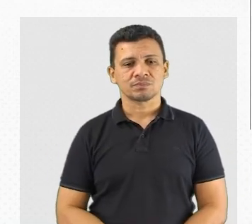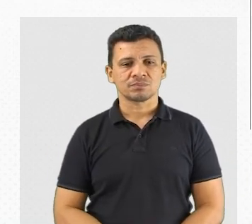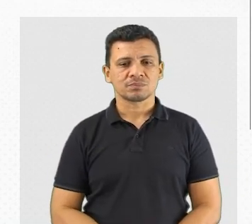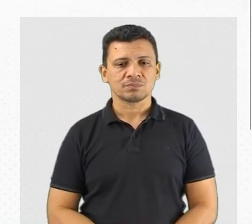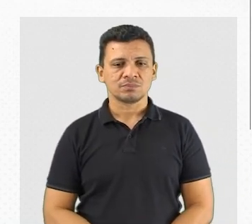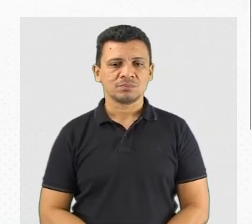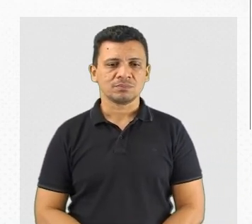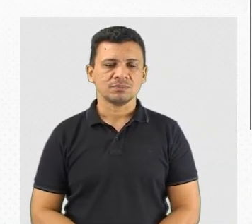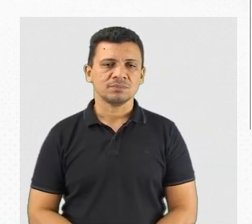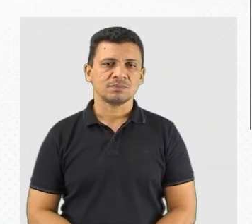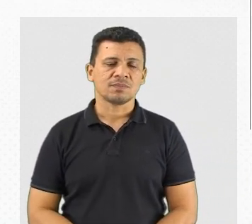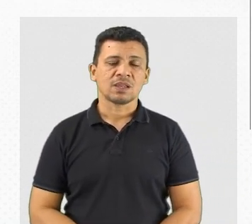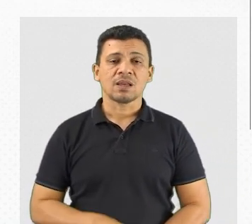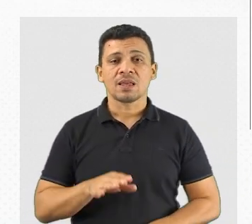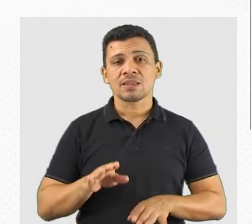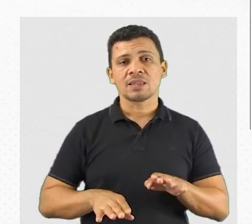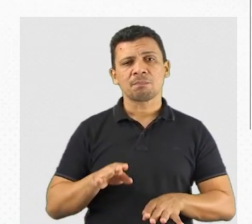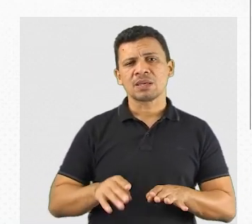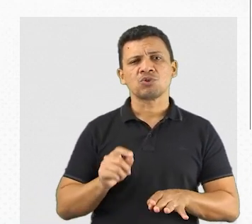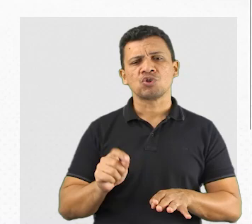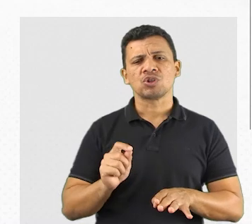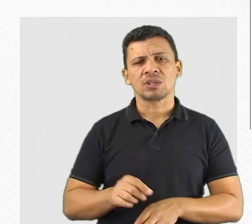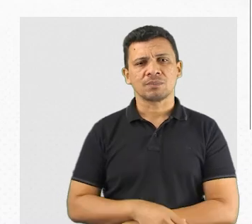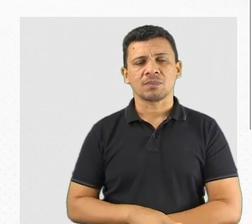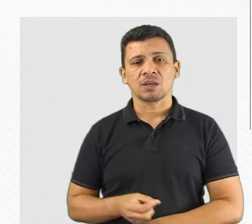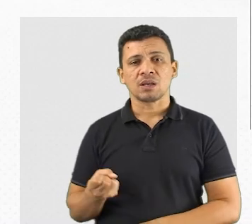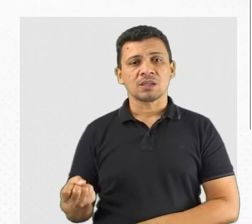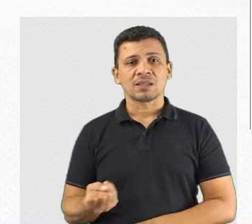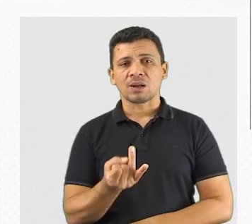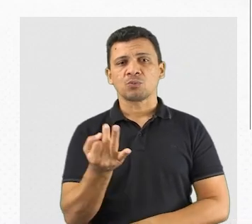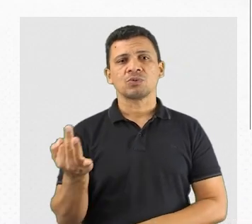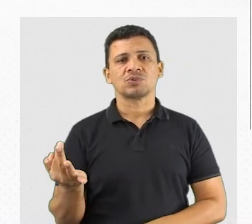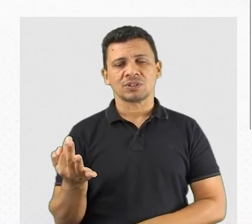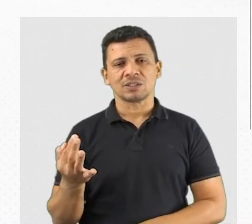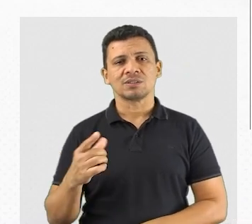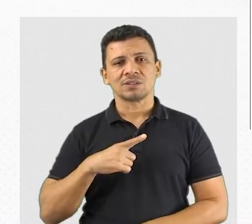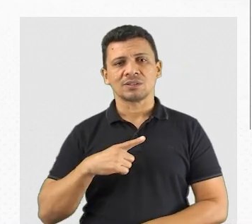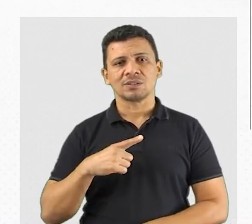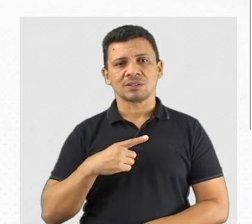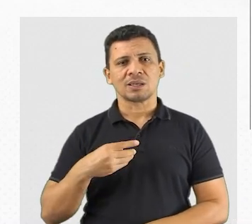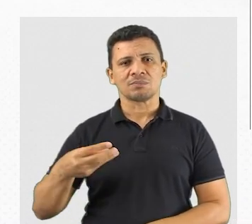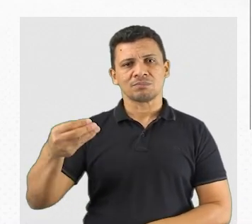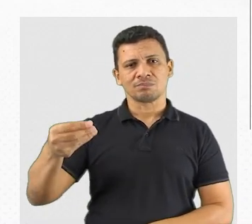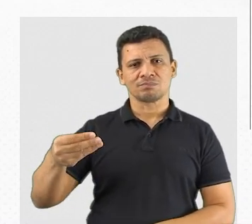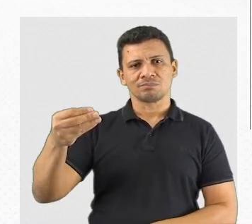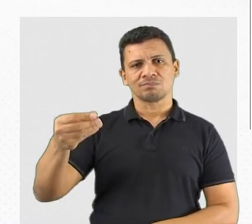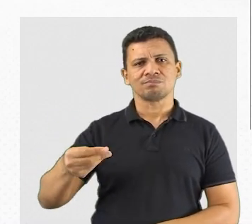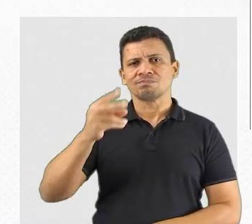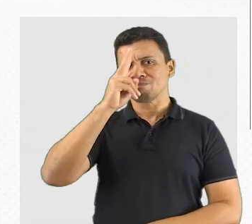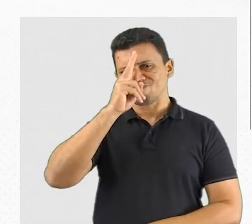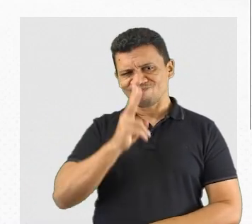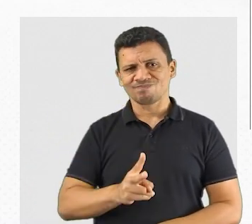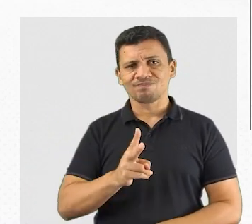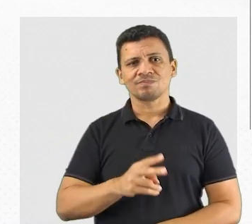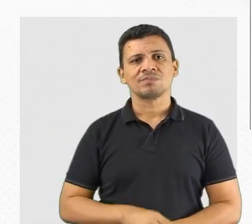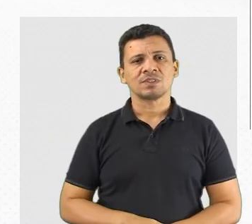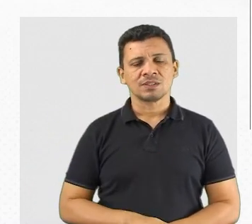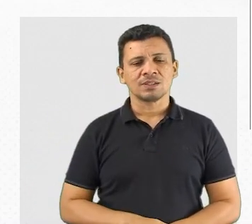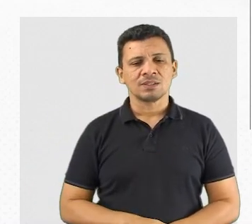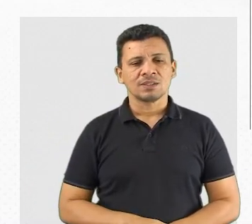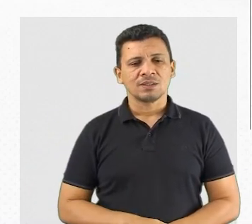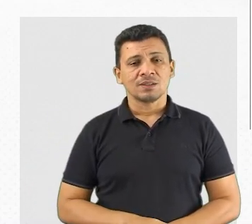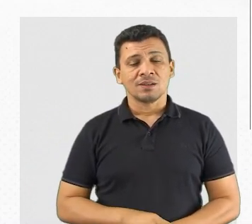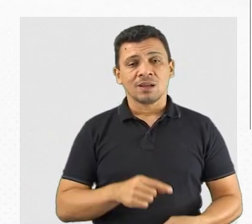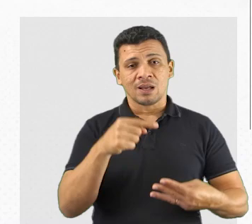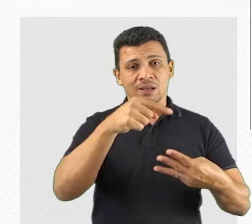Em outras palavras, ela depende da concentração, né? Tá certo? E nós vamos falar de